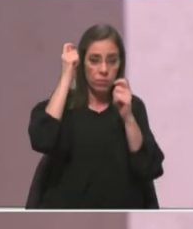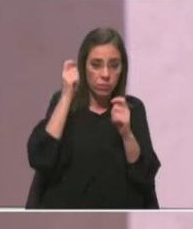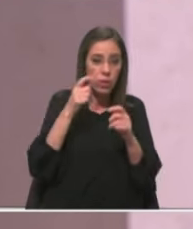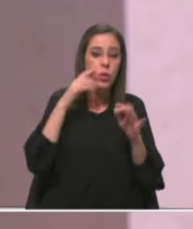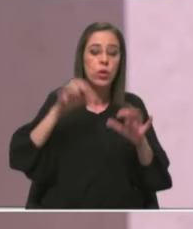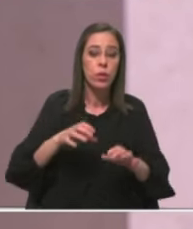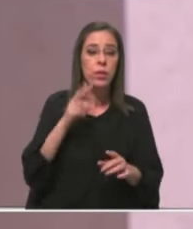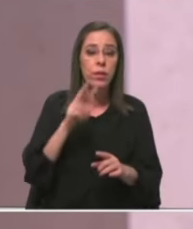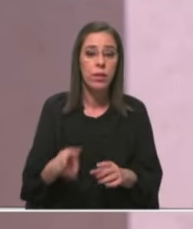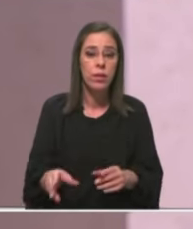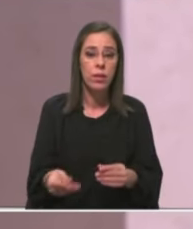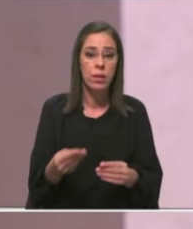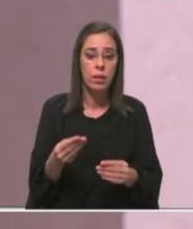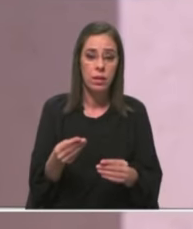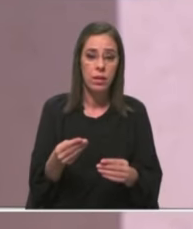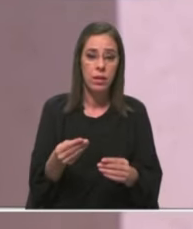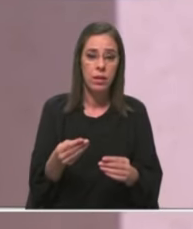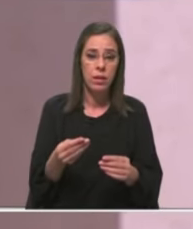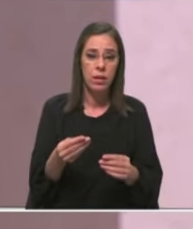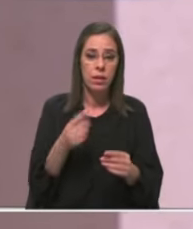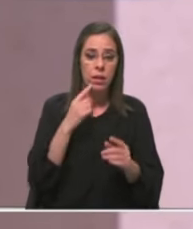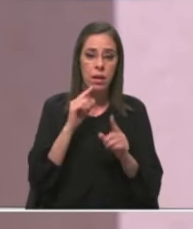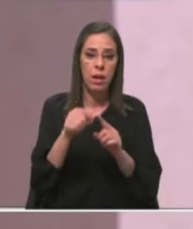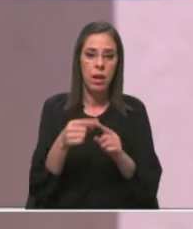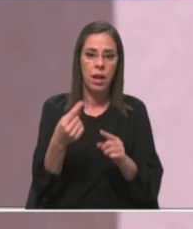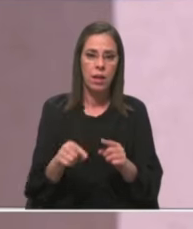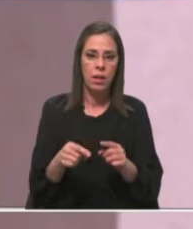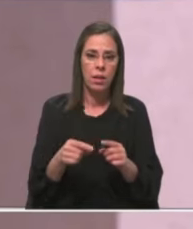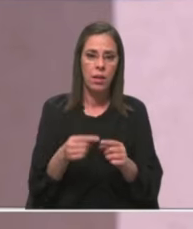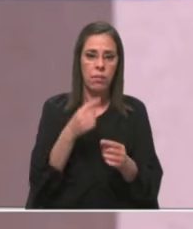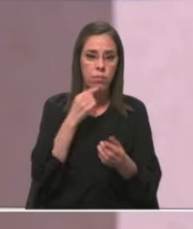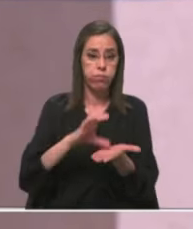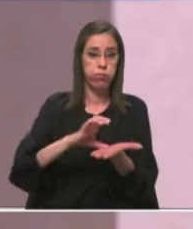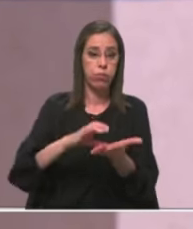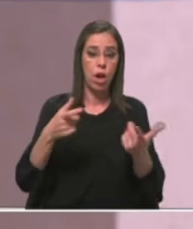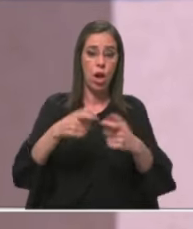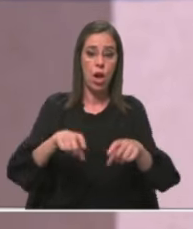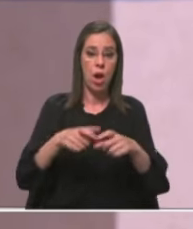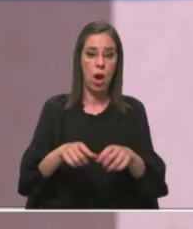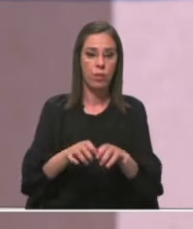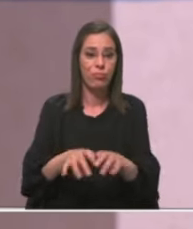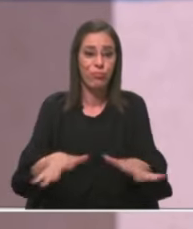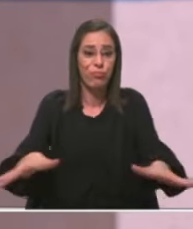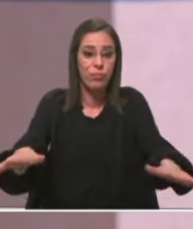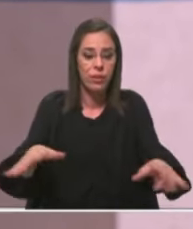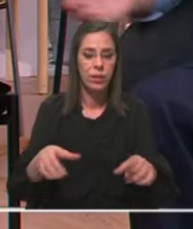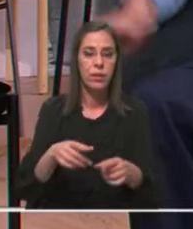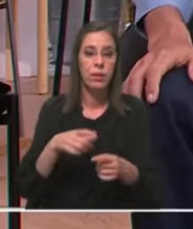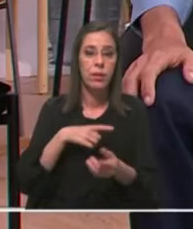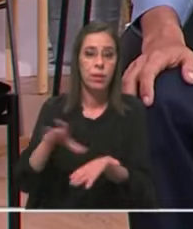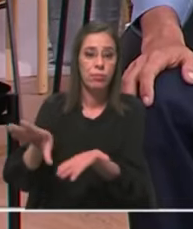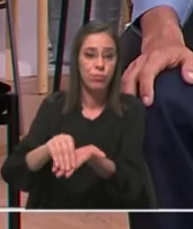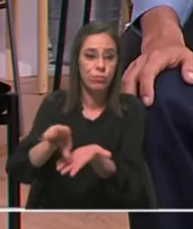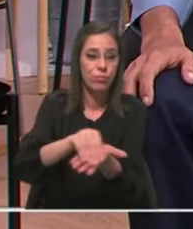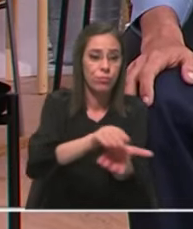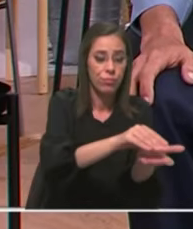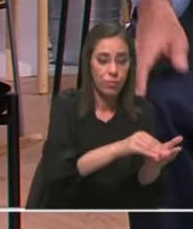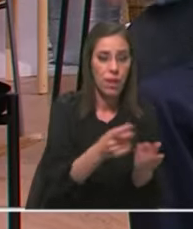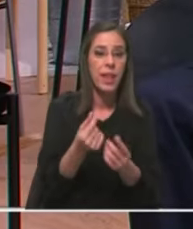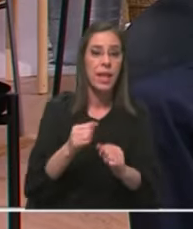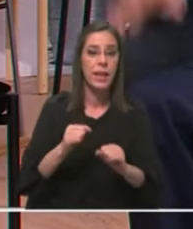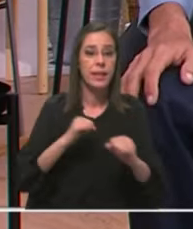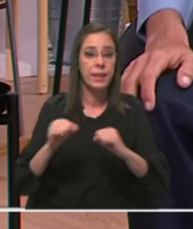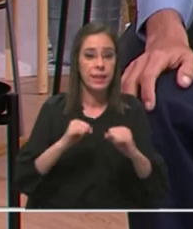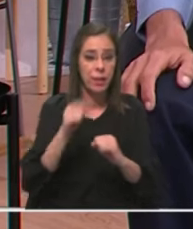chuva. Quando cheguei lá atrás do vaso, tinha lá um maço de notas. Algumas já espalhadas. Apanhei o dinheiro,